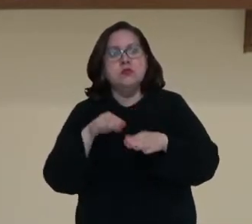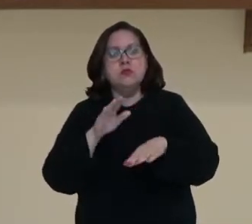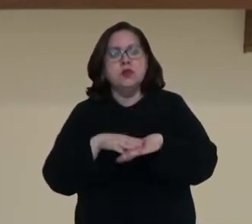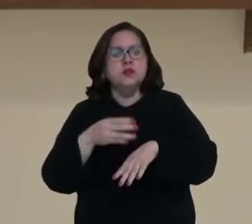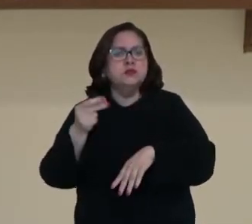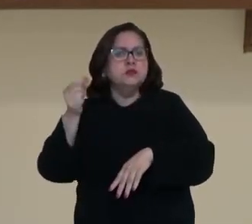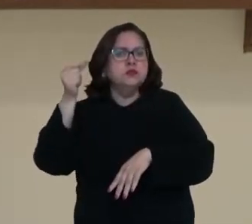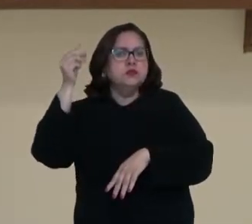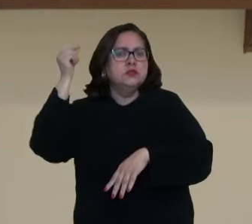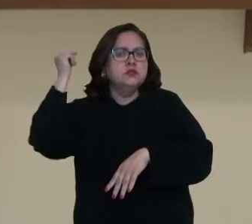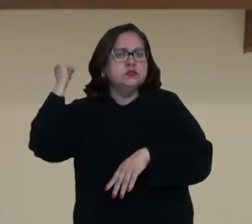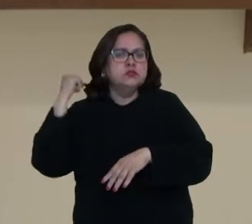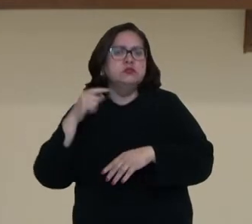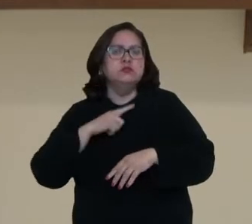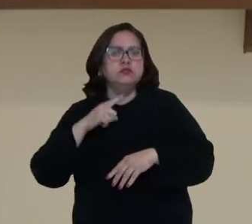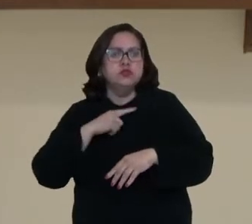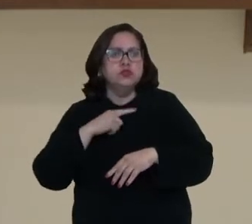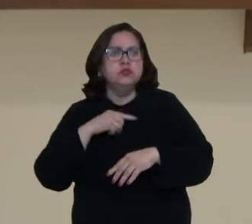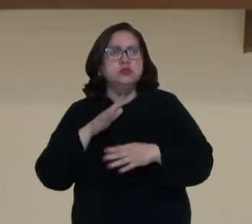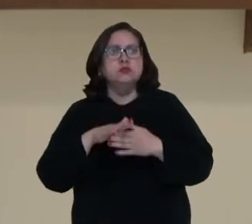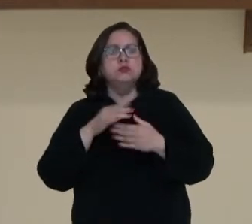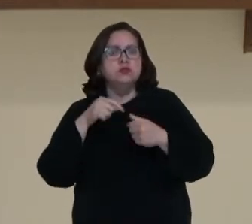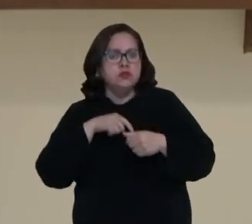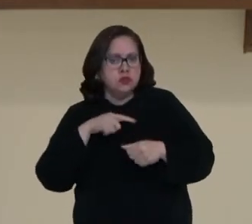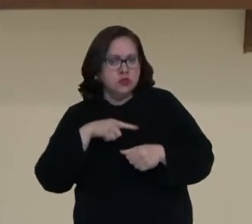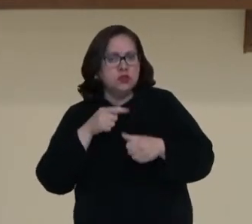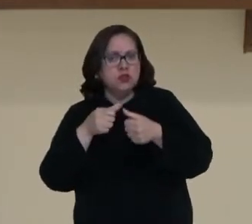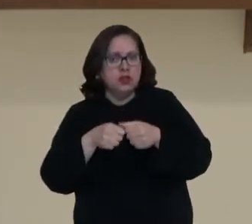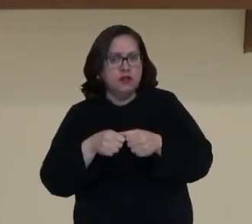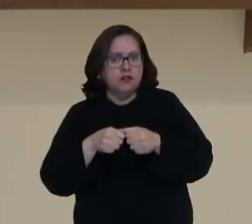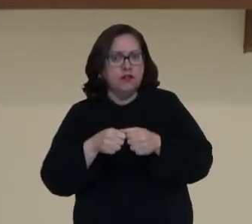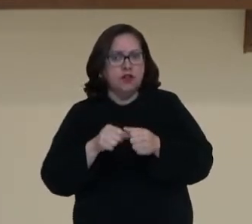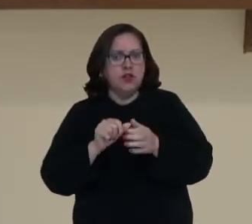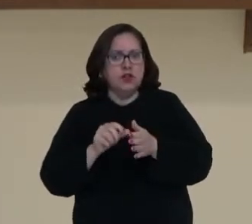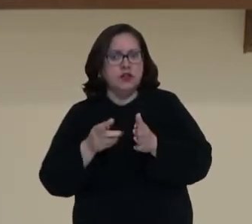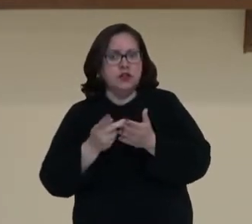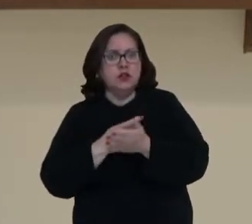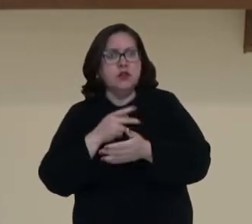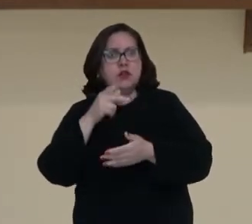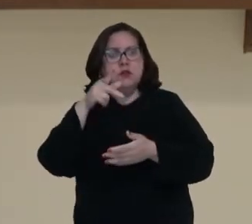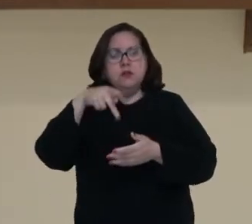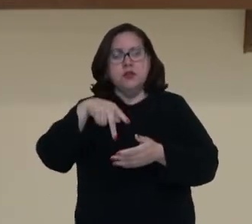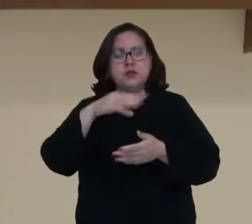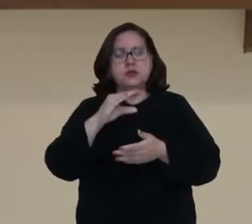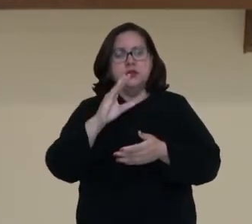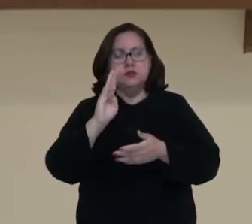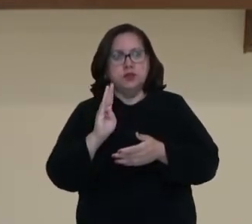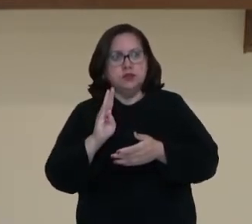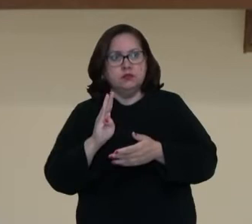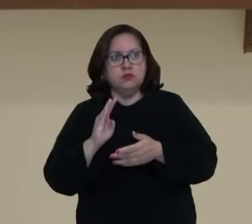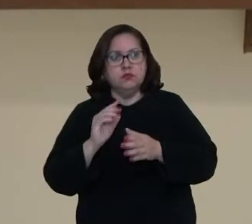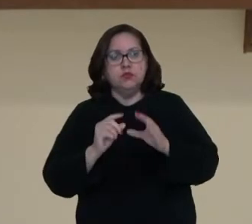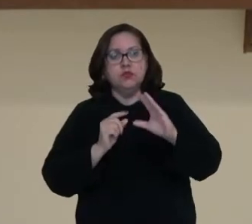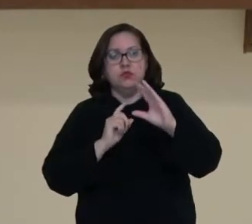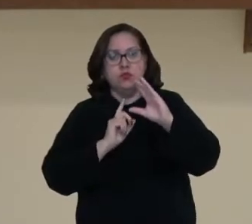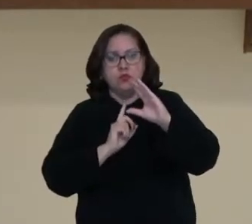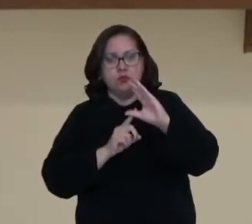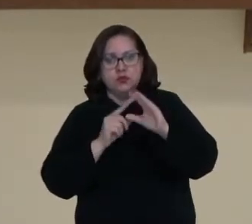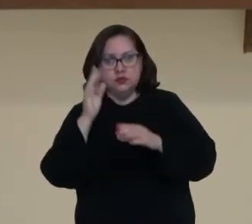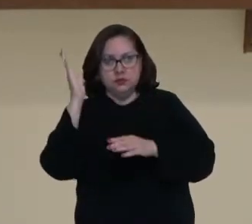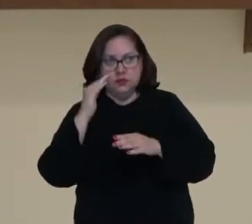antigo partido que existia no Brasil, que estava na total ilegalidade, que era o PCB, o Partido Comunista